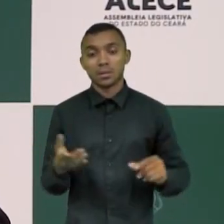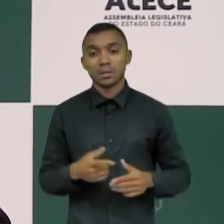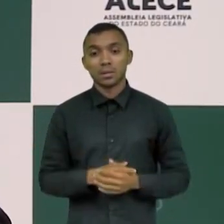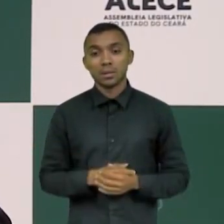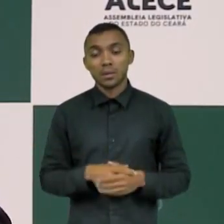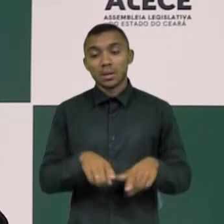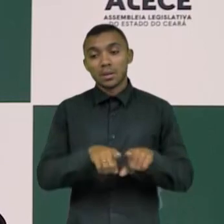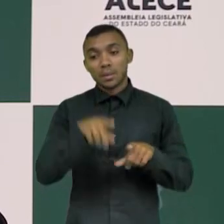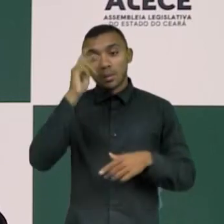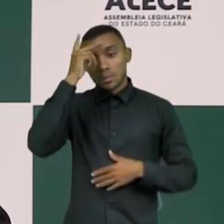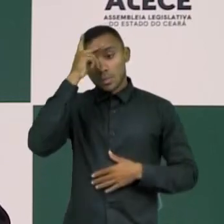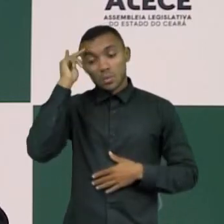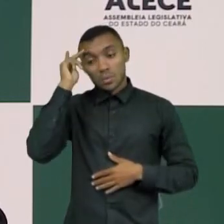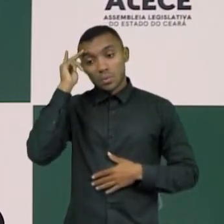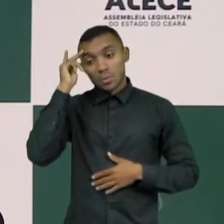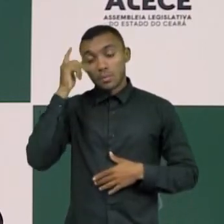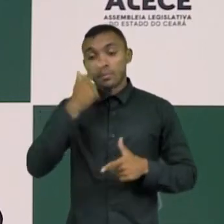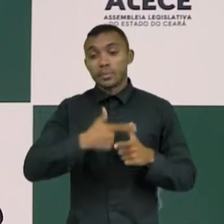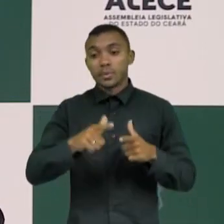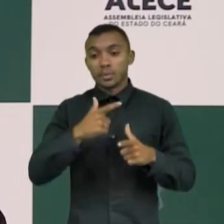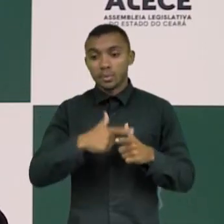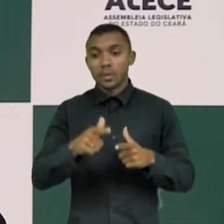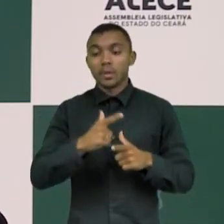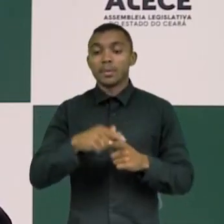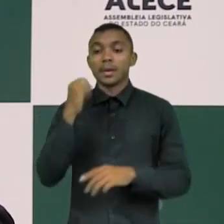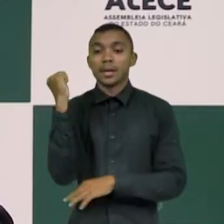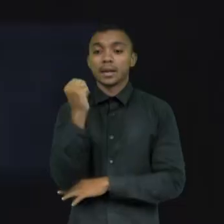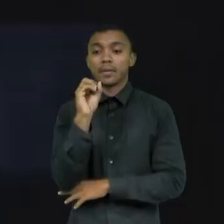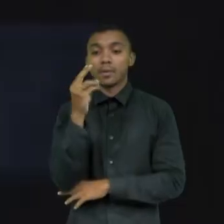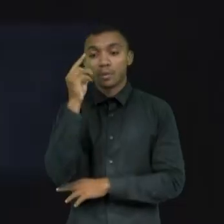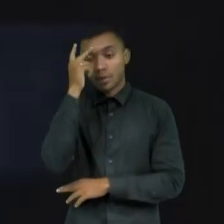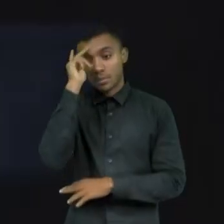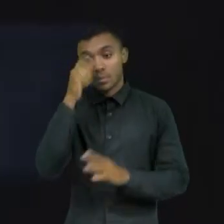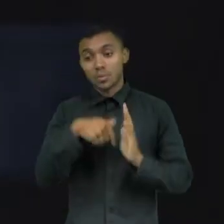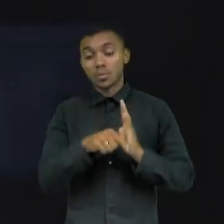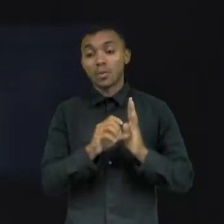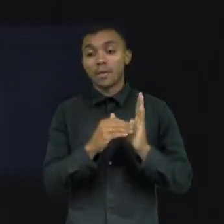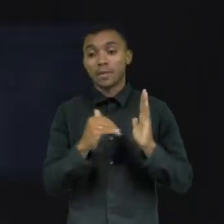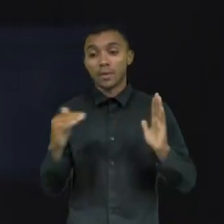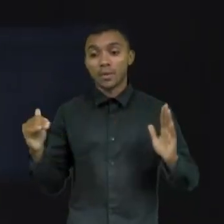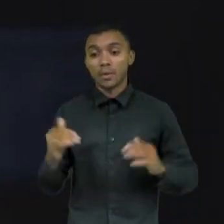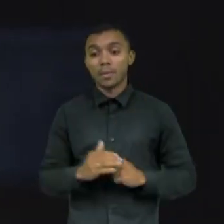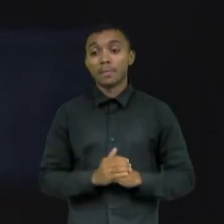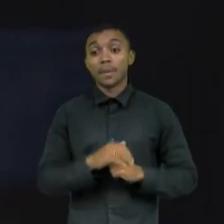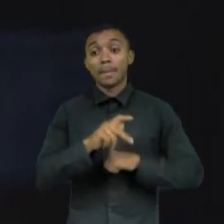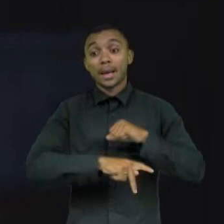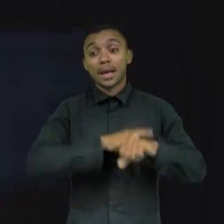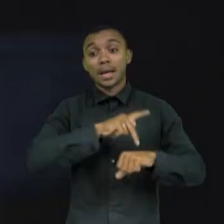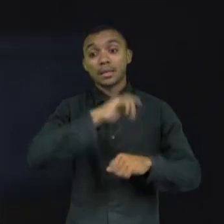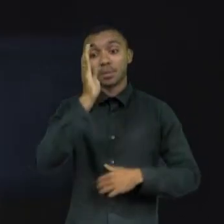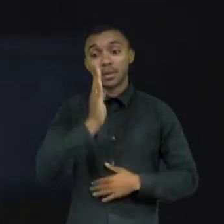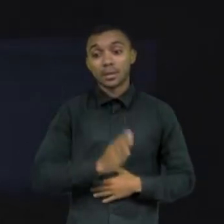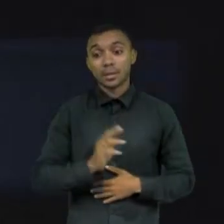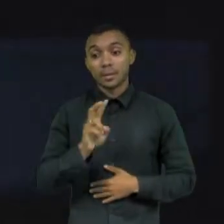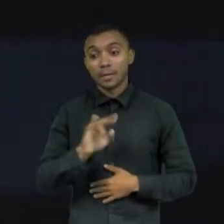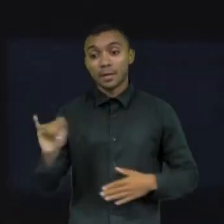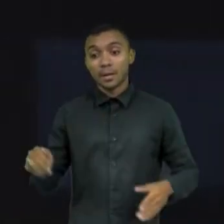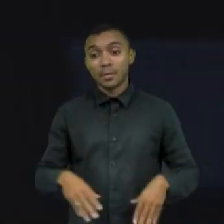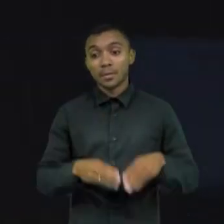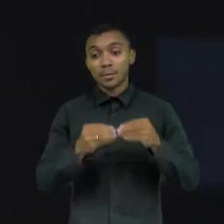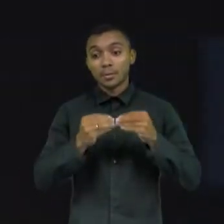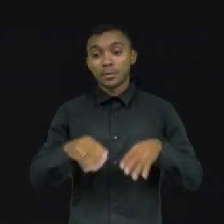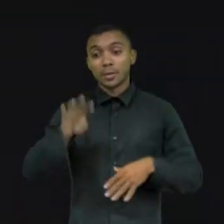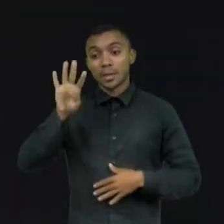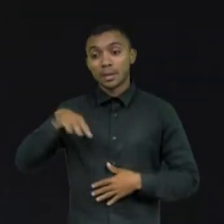de vulnerabilidade grave, inclusive pessoas que passam fome. O Brasil deve perder uma posição no ranking